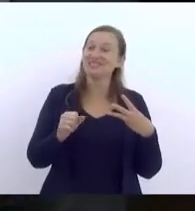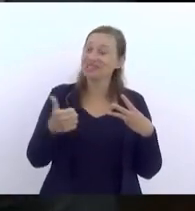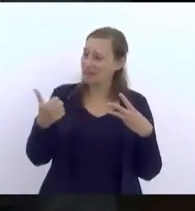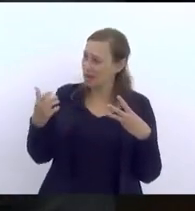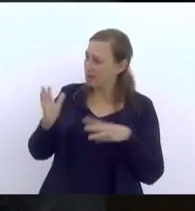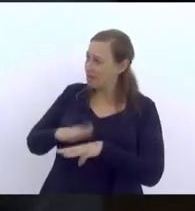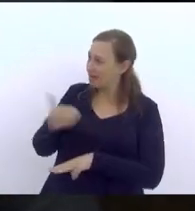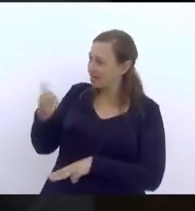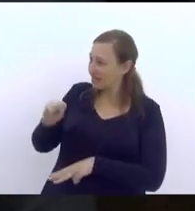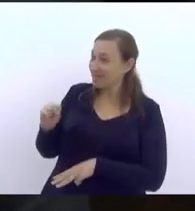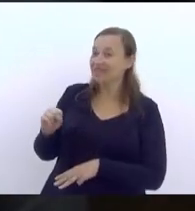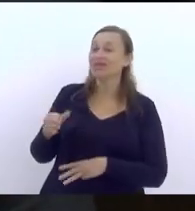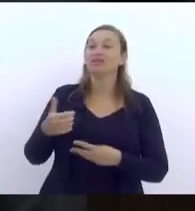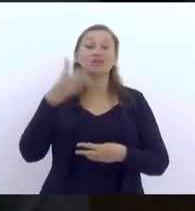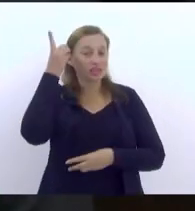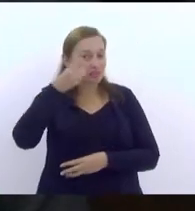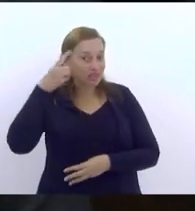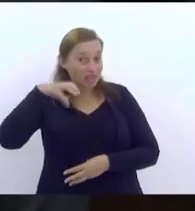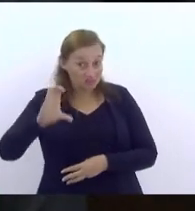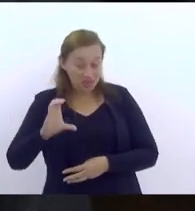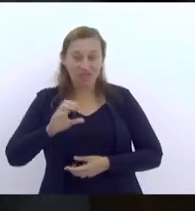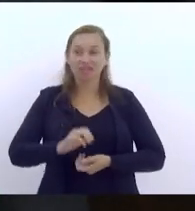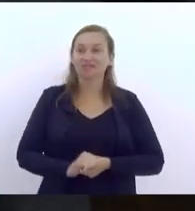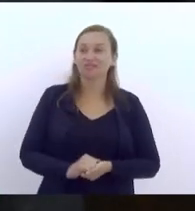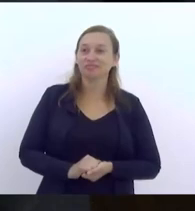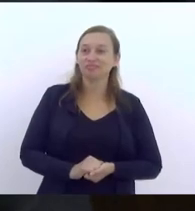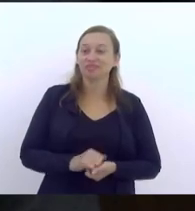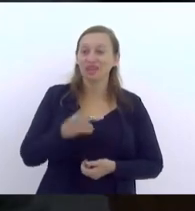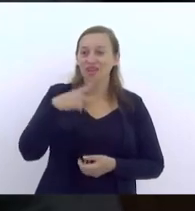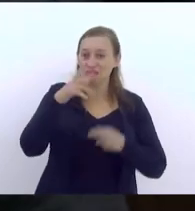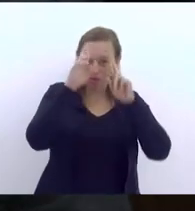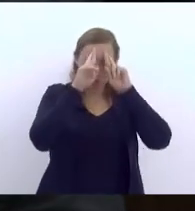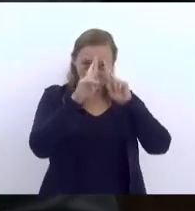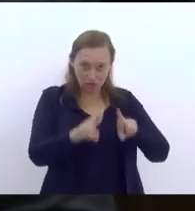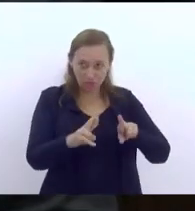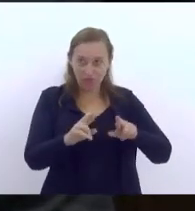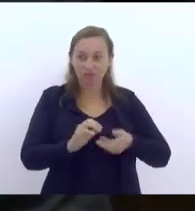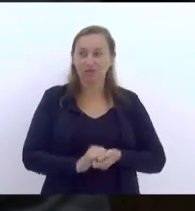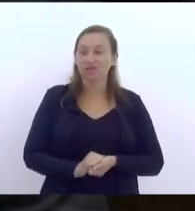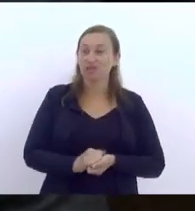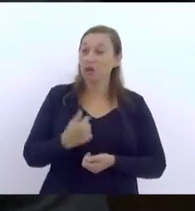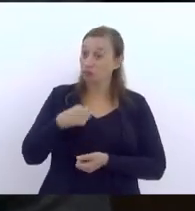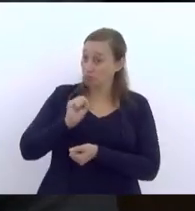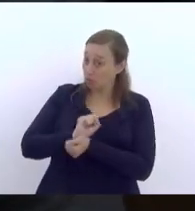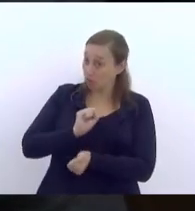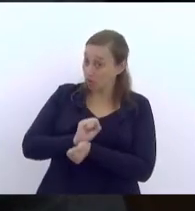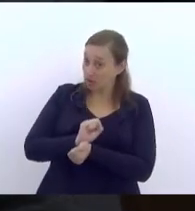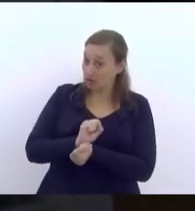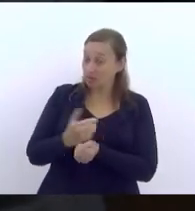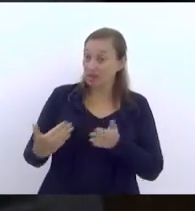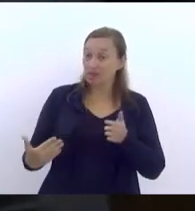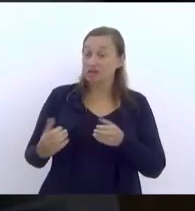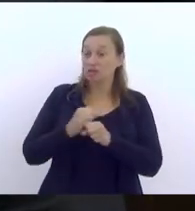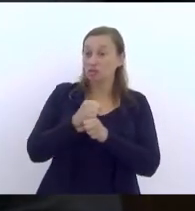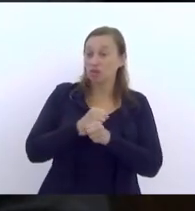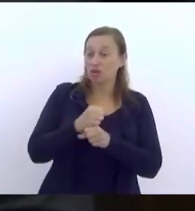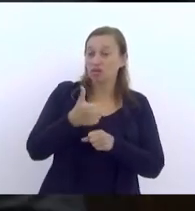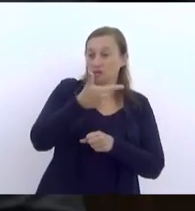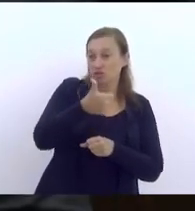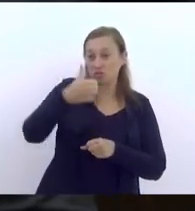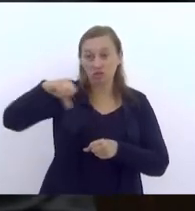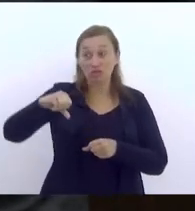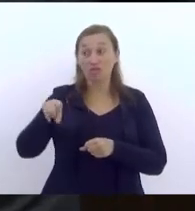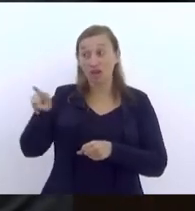O deputado Carlos Mink, ele falou em respeito, mas eu estou aguardando desde 2019 ele se